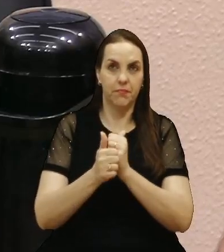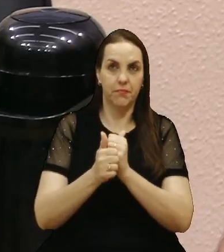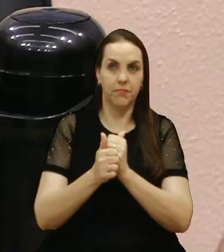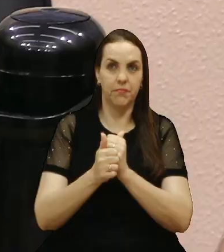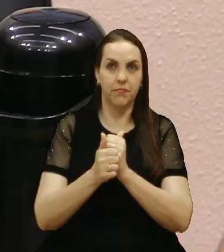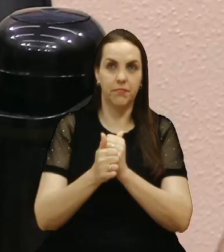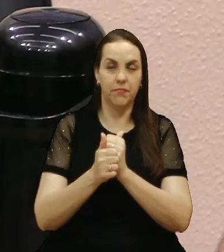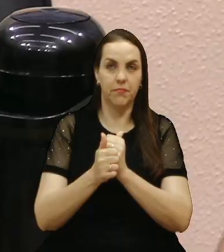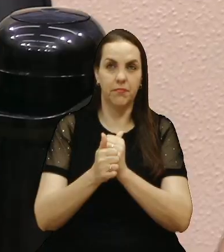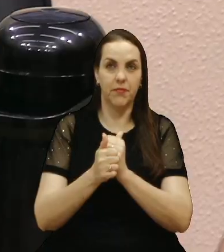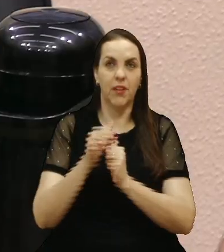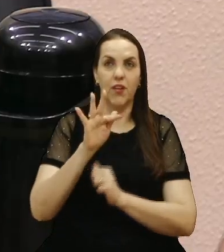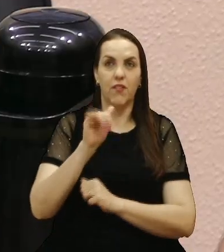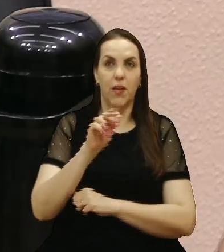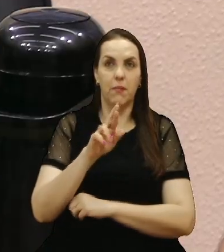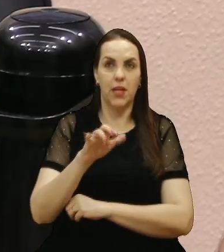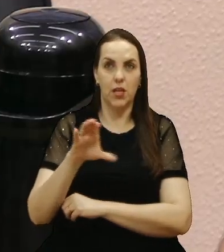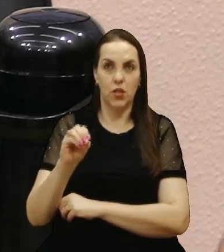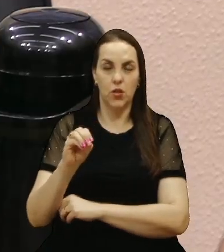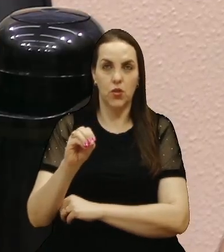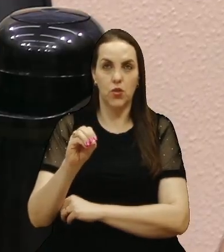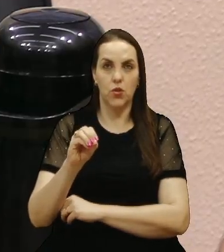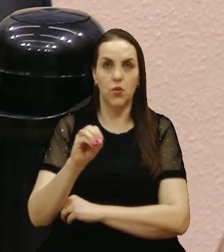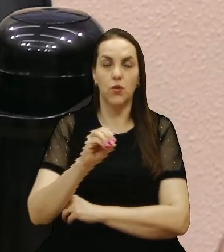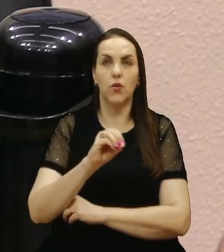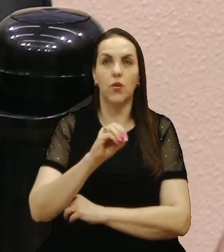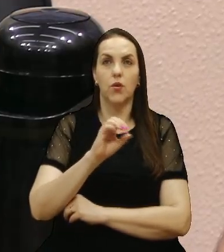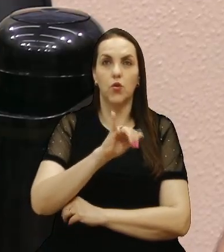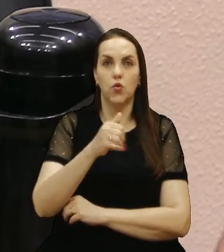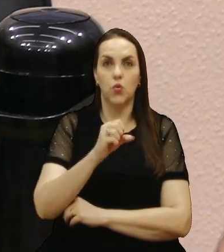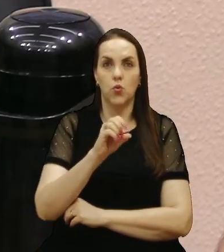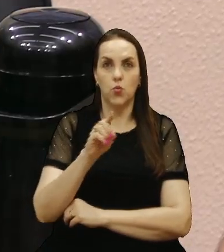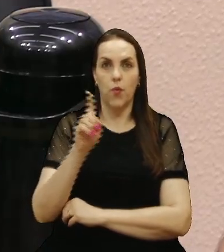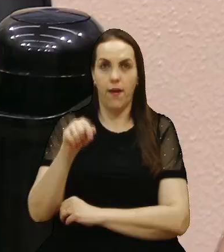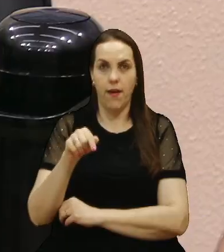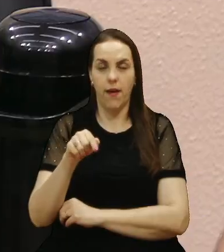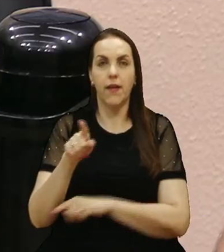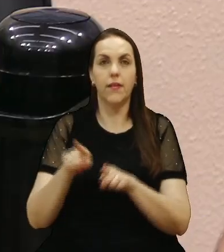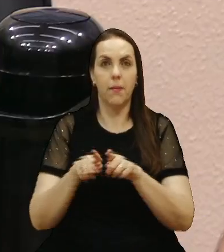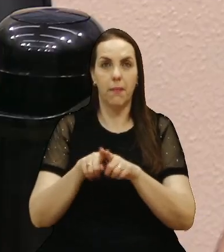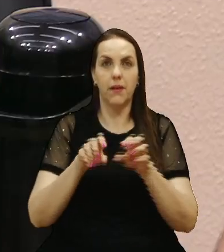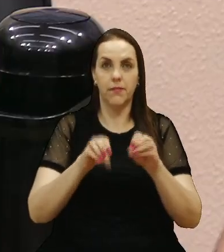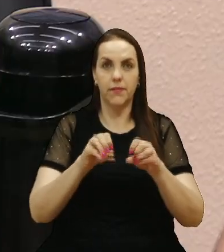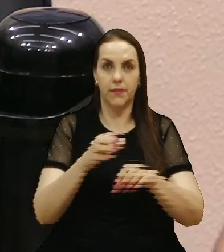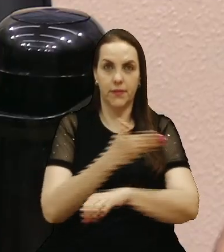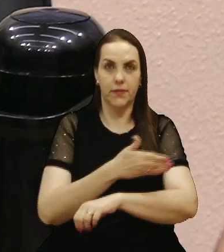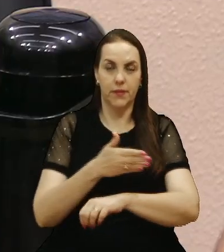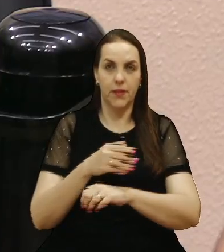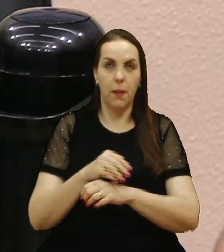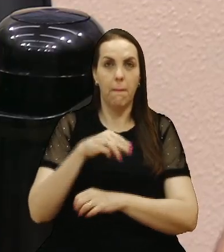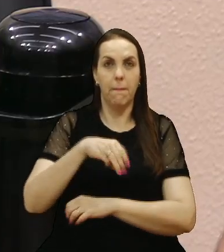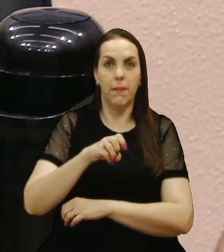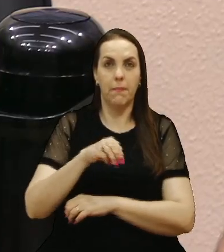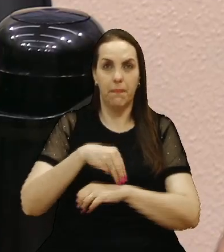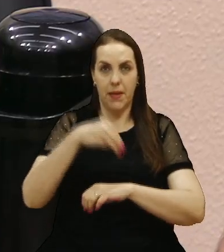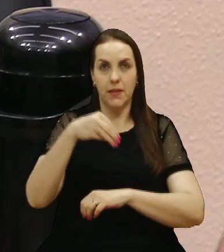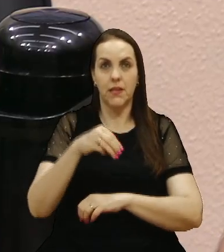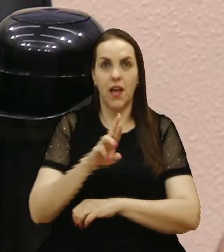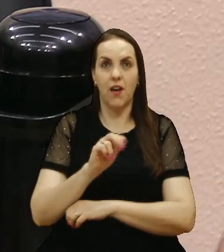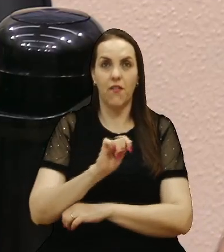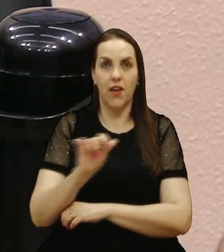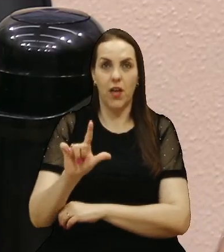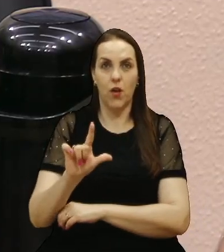Silva, Josué Minicrete e treinador mestre Rafael Lopes, que são do